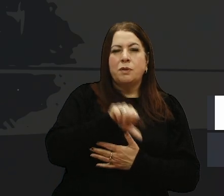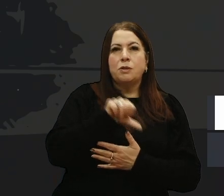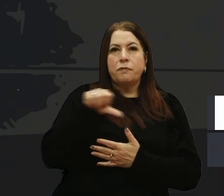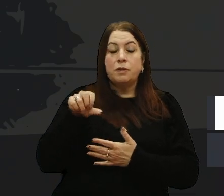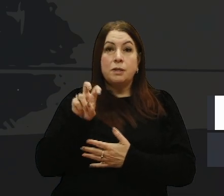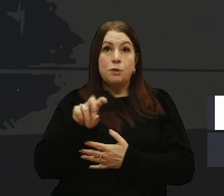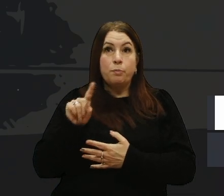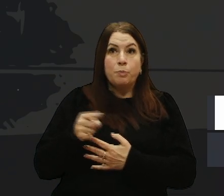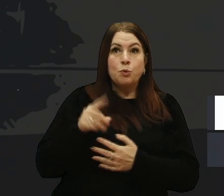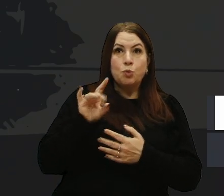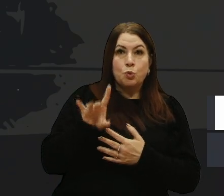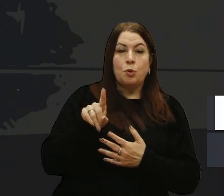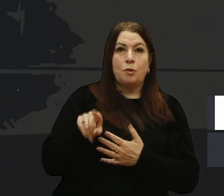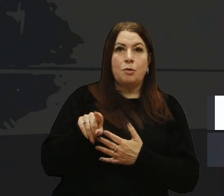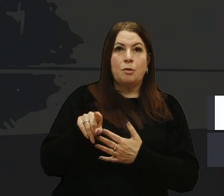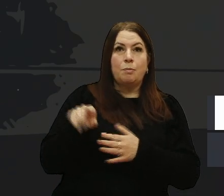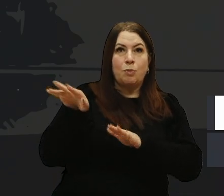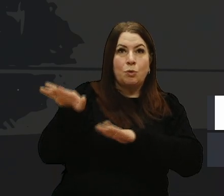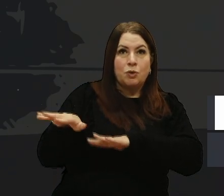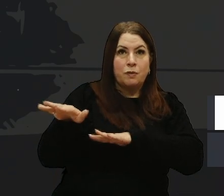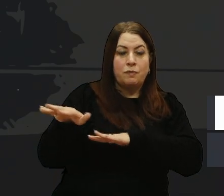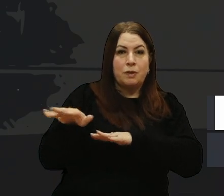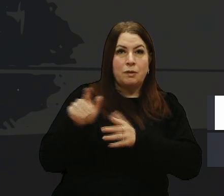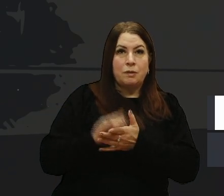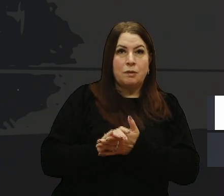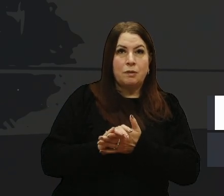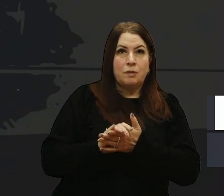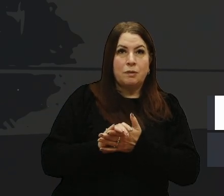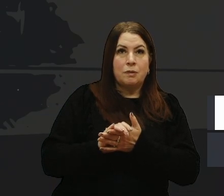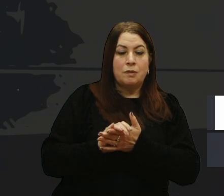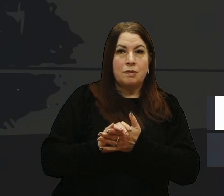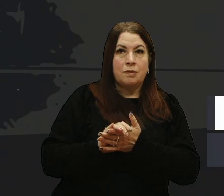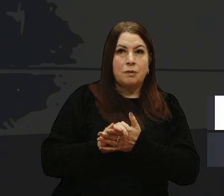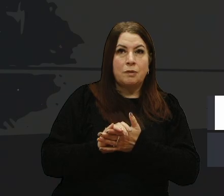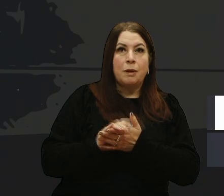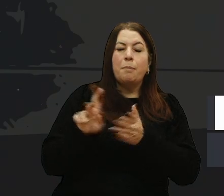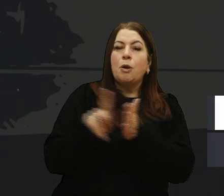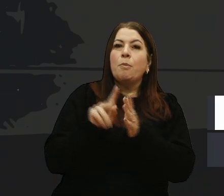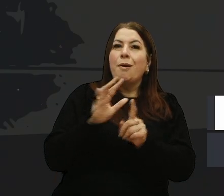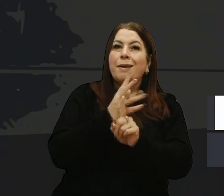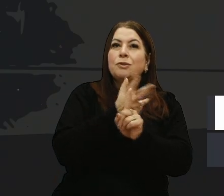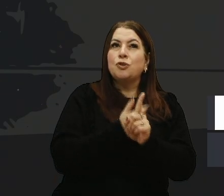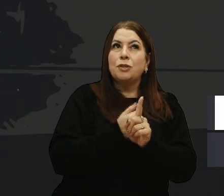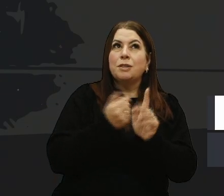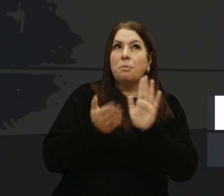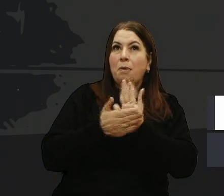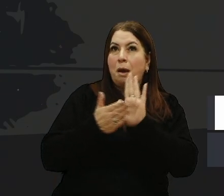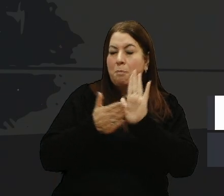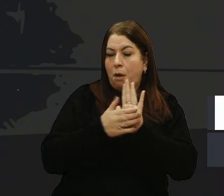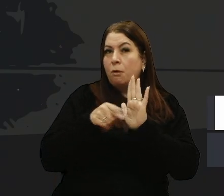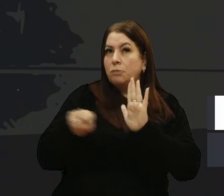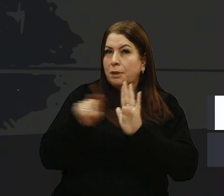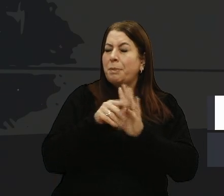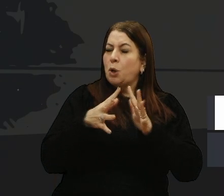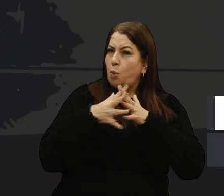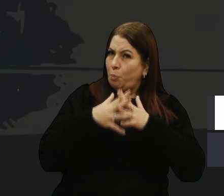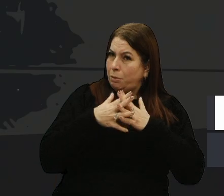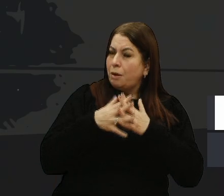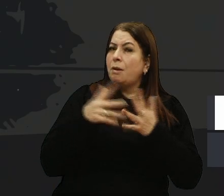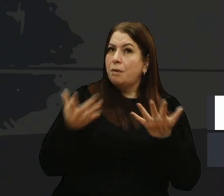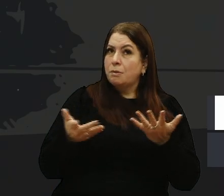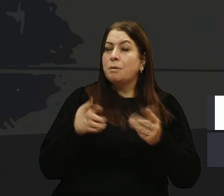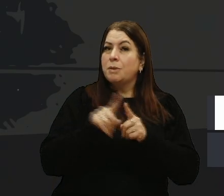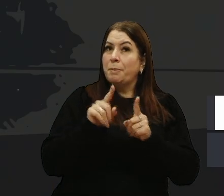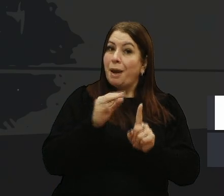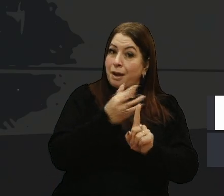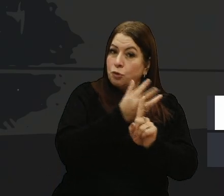1.995.000 só para o desfile e para as atrações artísticas, né, que é sempre uma pauta bastante complicada, mas a